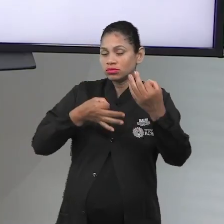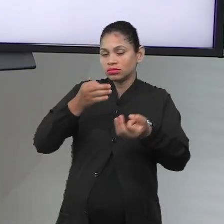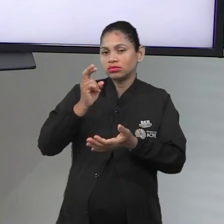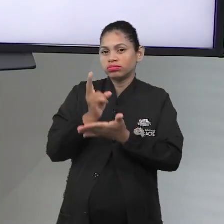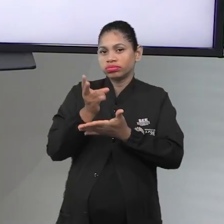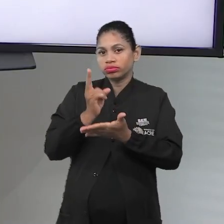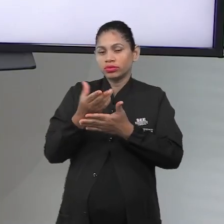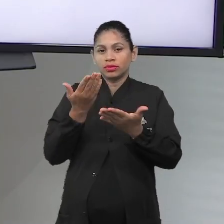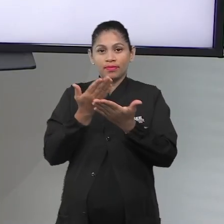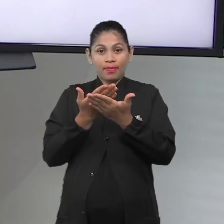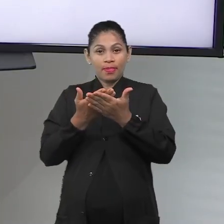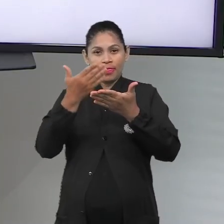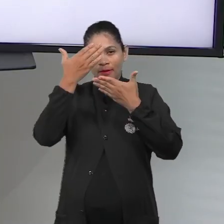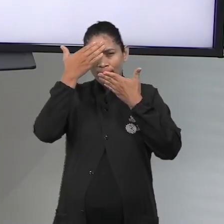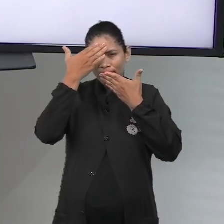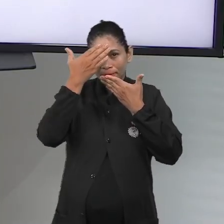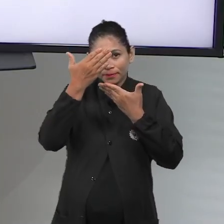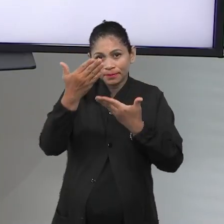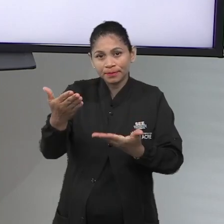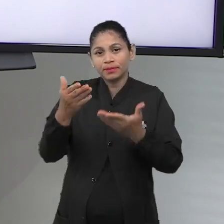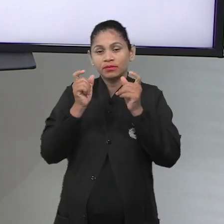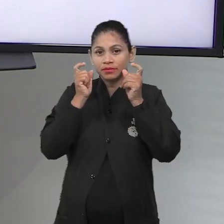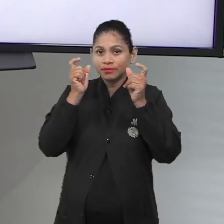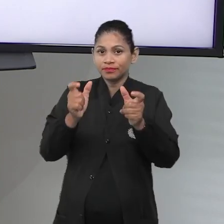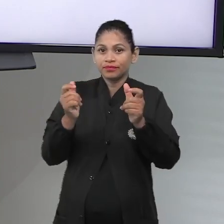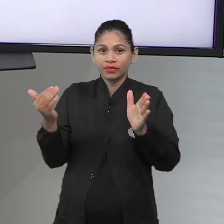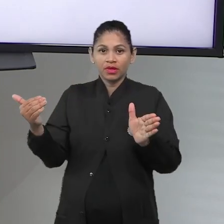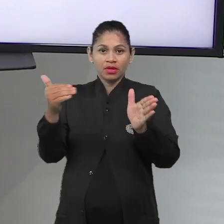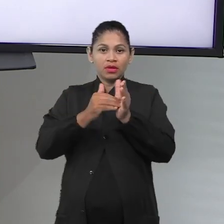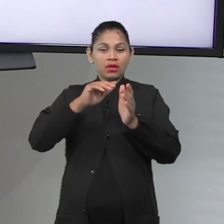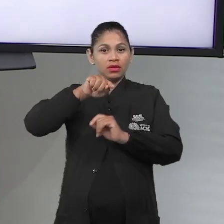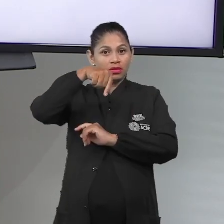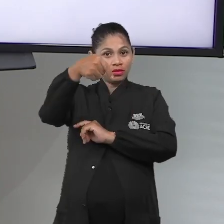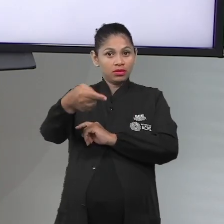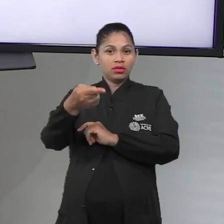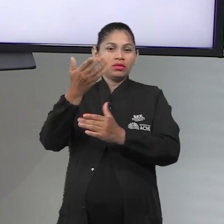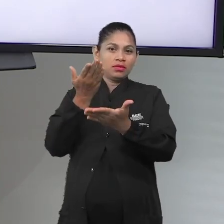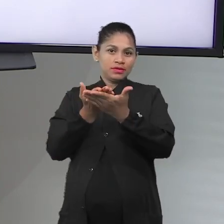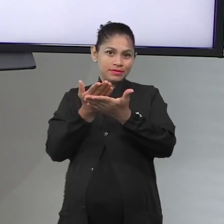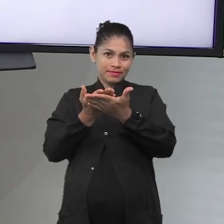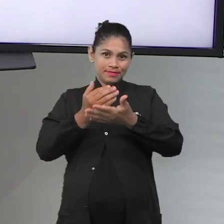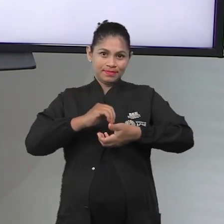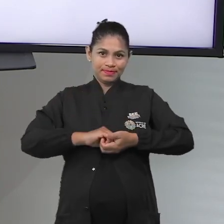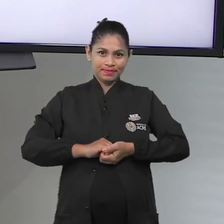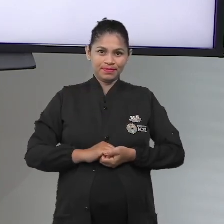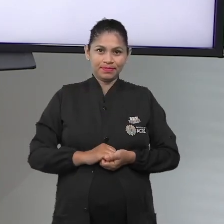aula. Muito obrigado pela atenção e até o nosso próximo encontro.